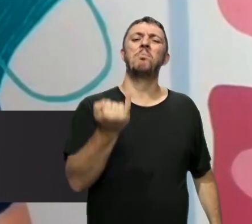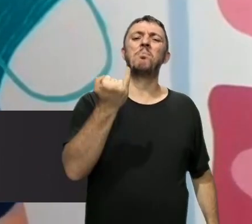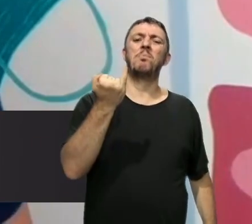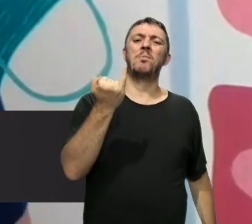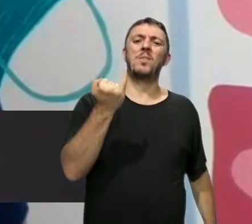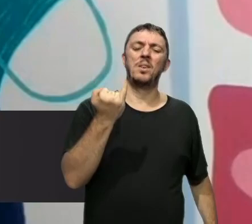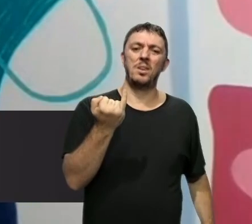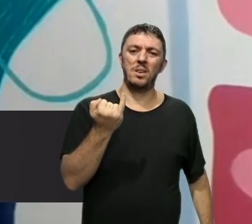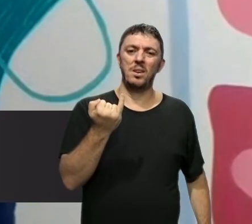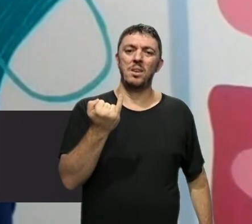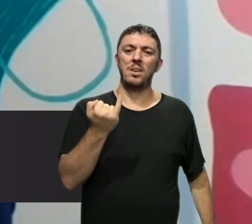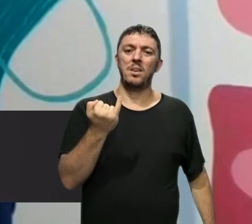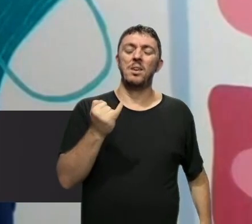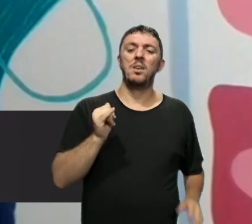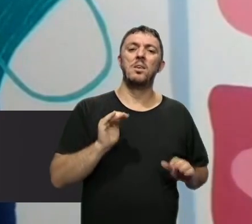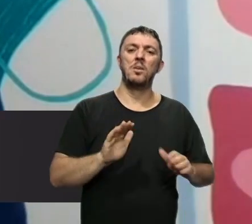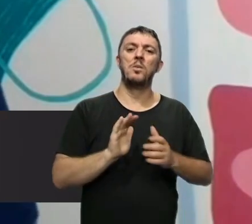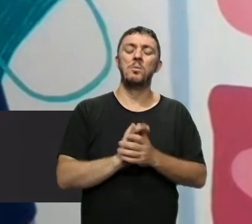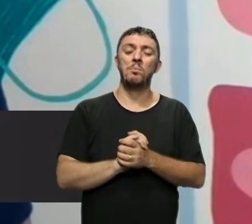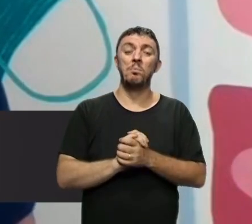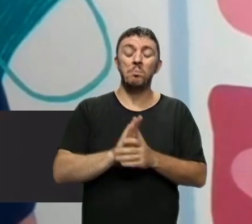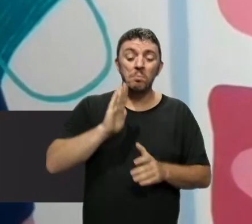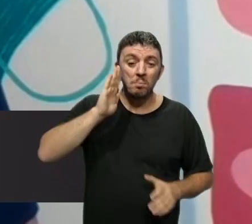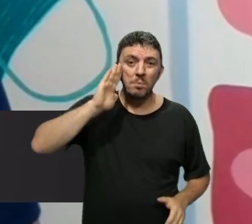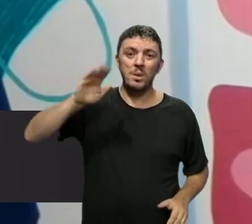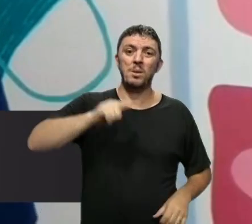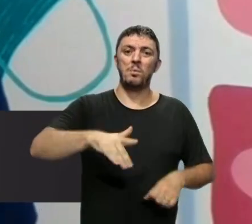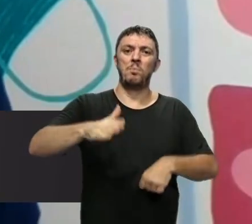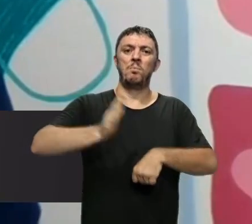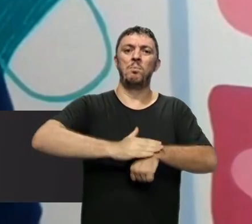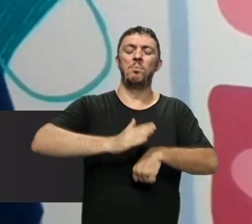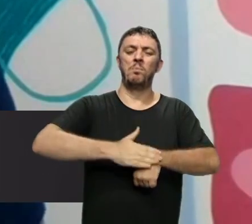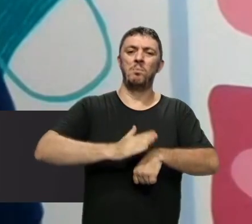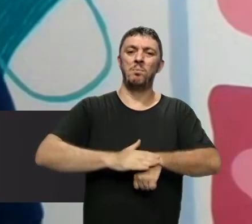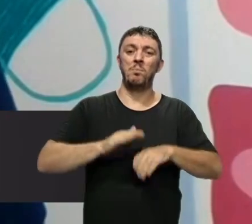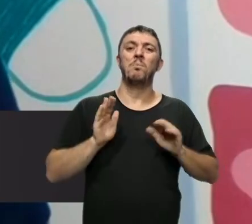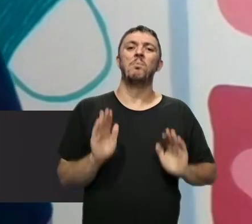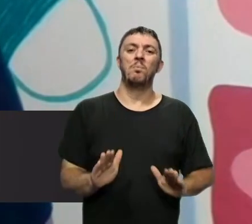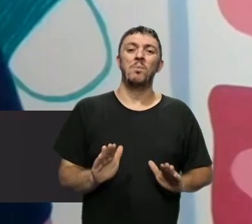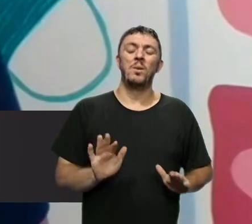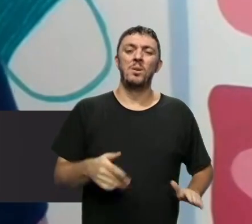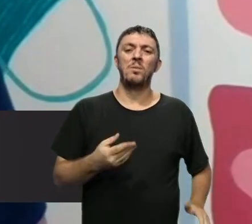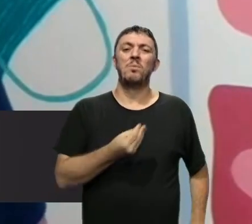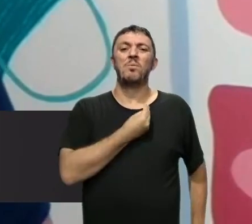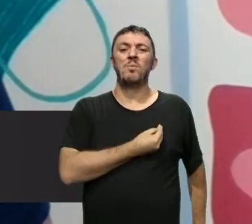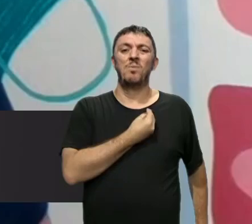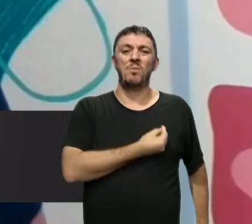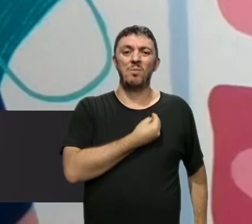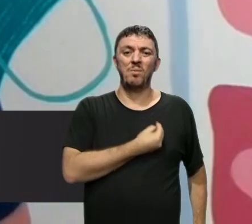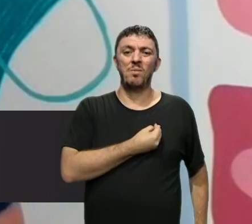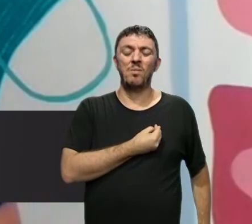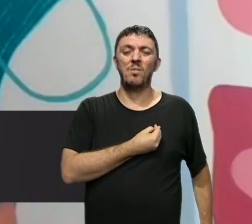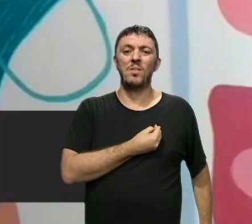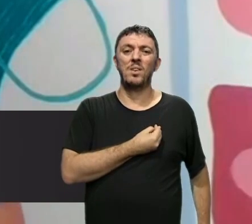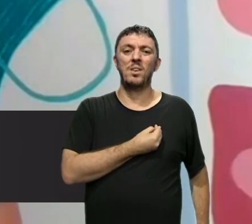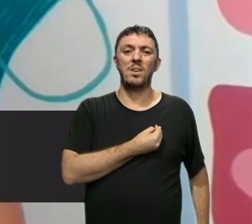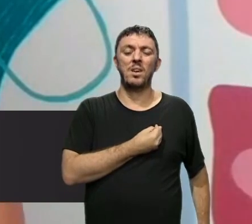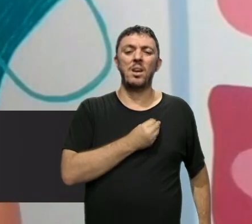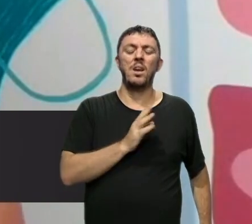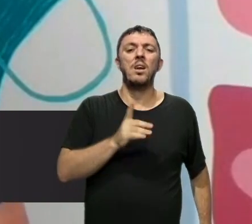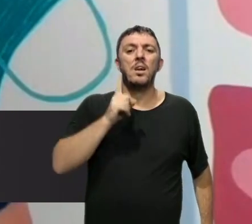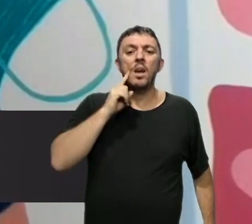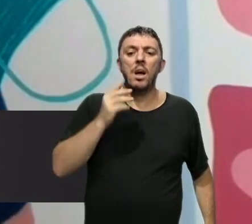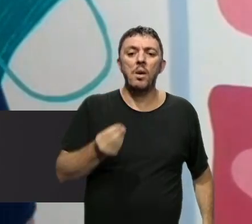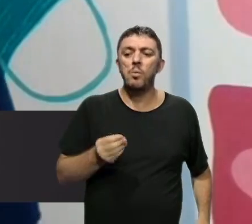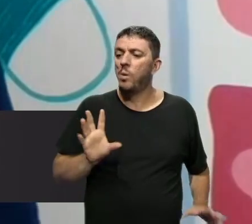é muito importante. Eu acho que, principalmente nesse momento que a gente está aí, né, vivendo um retorno, não com toda